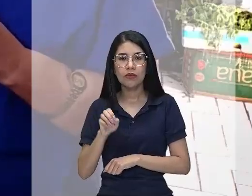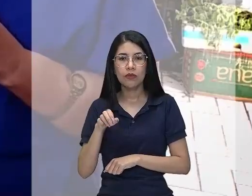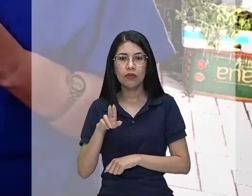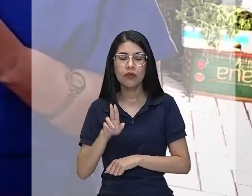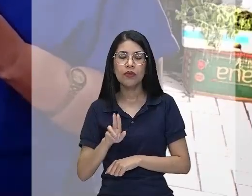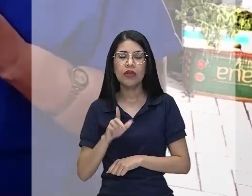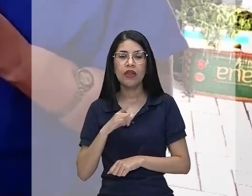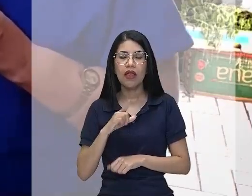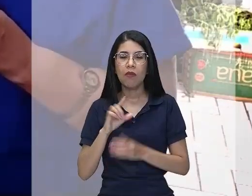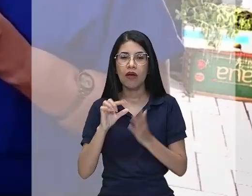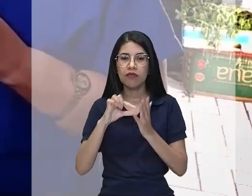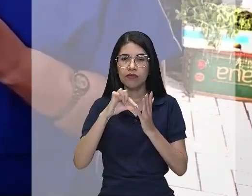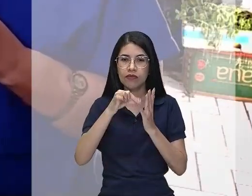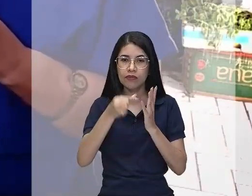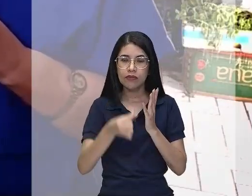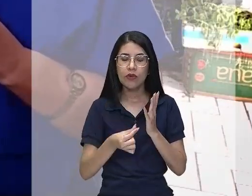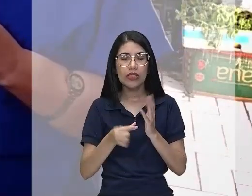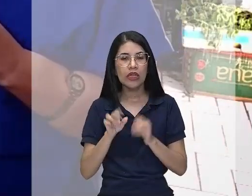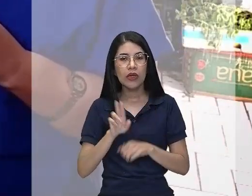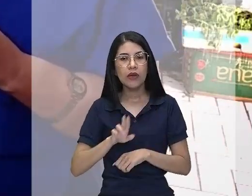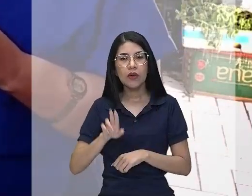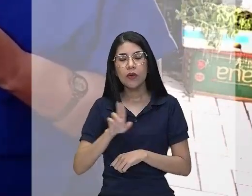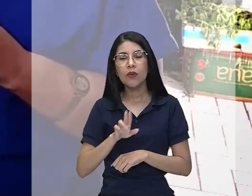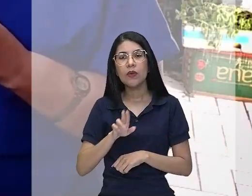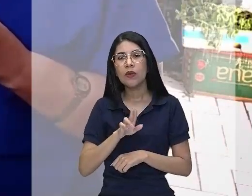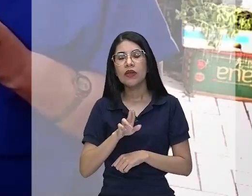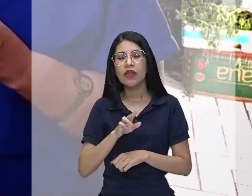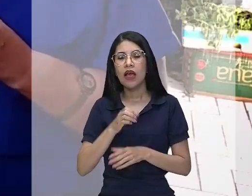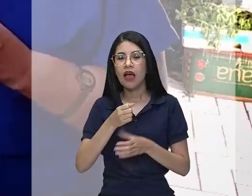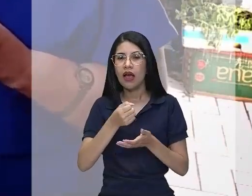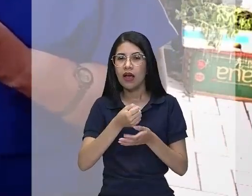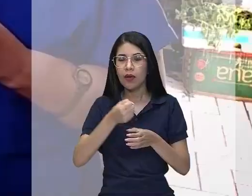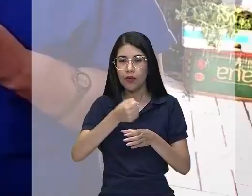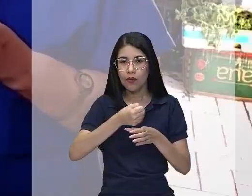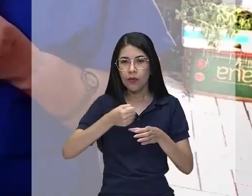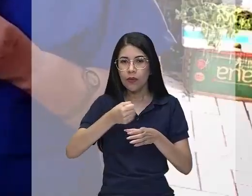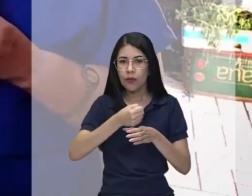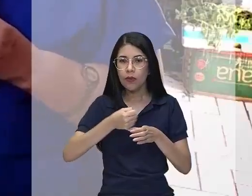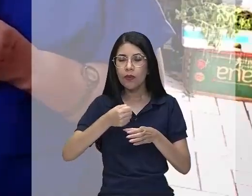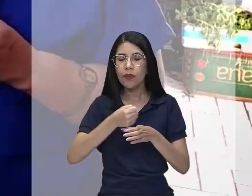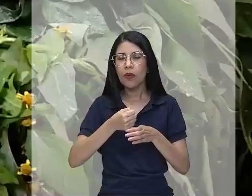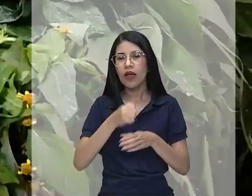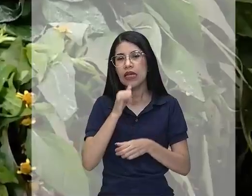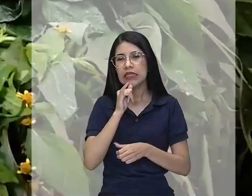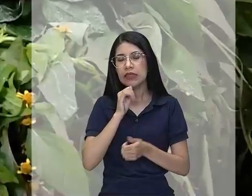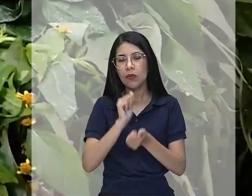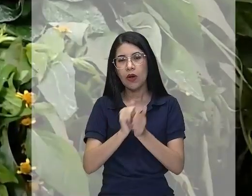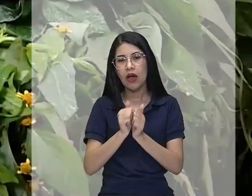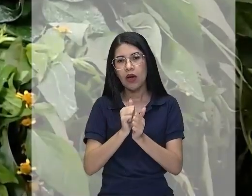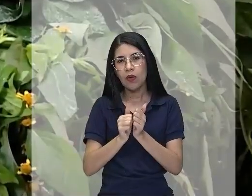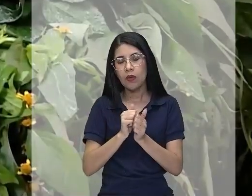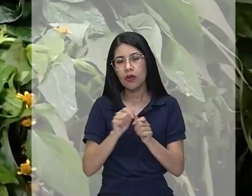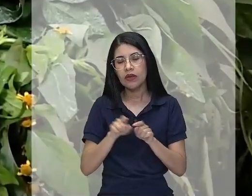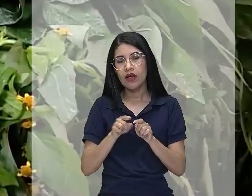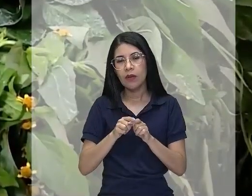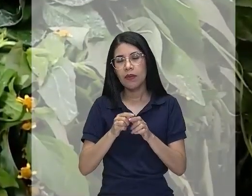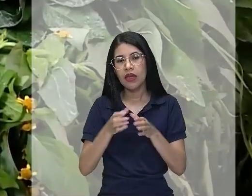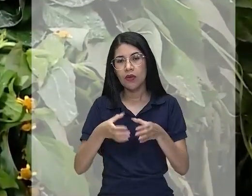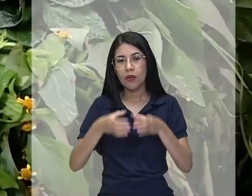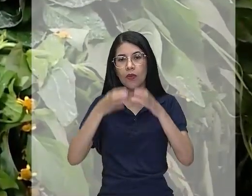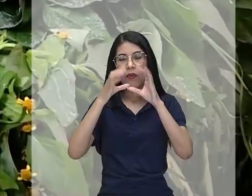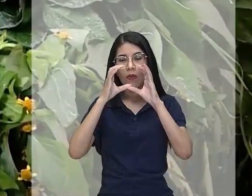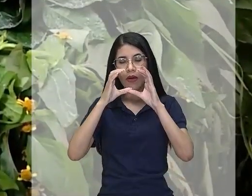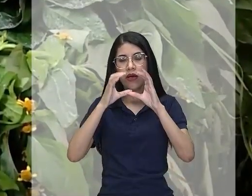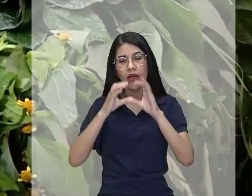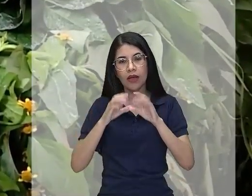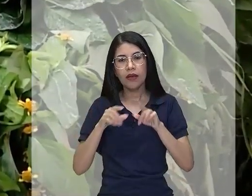uma folha que o pessoal utiliza muito na culinária para fazer o arroz paraense, para fazer o tacacá, esse daqui também para que